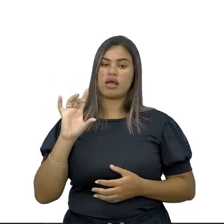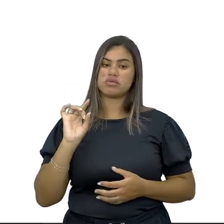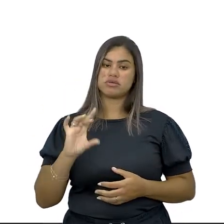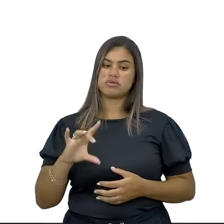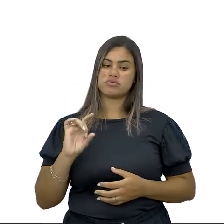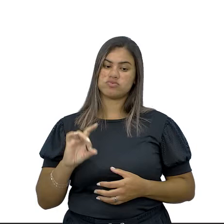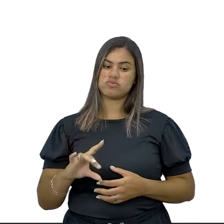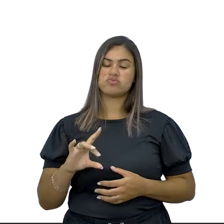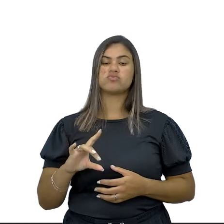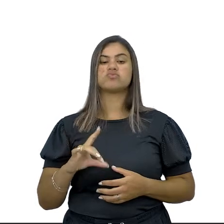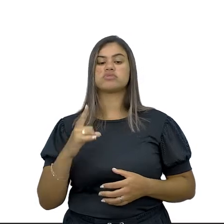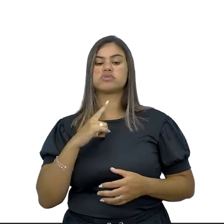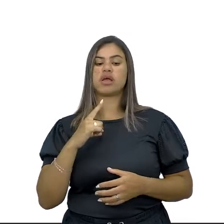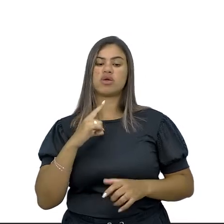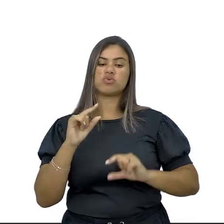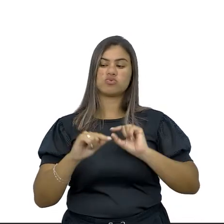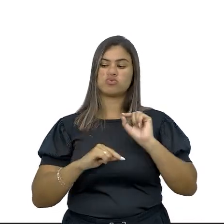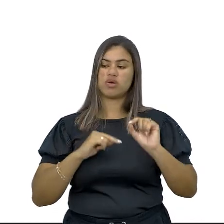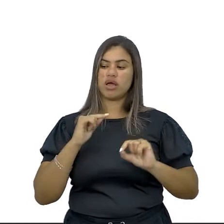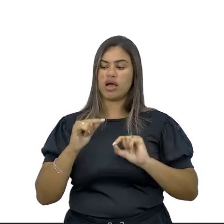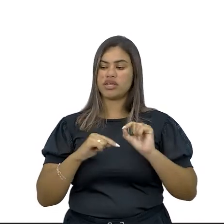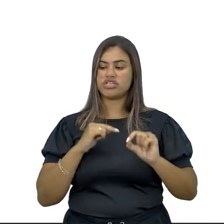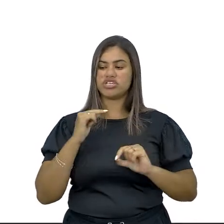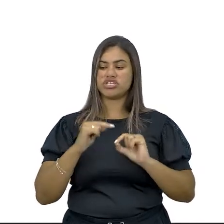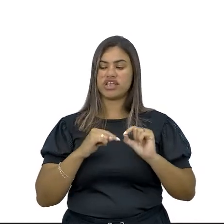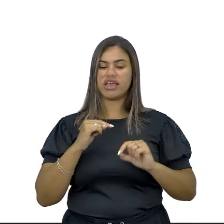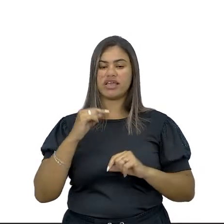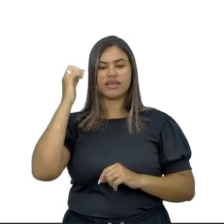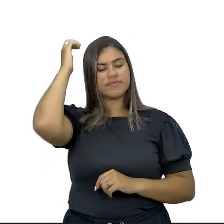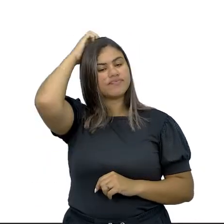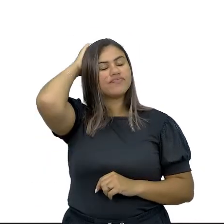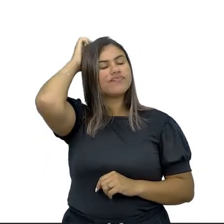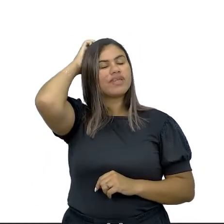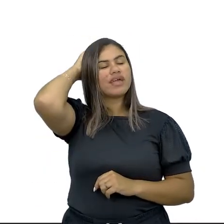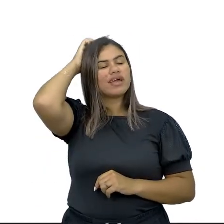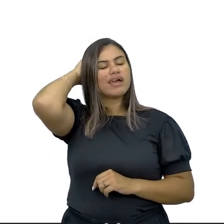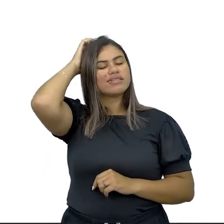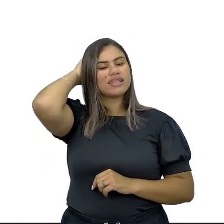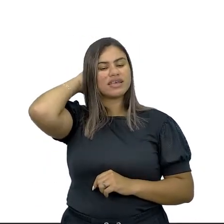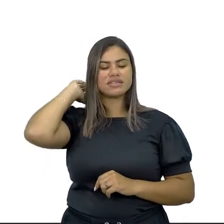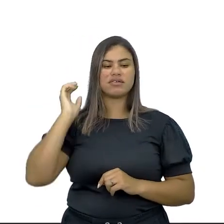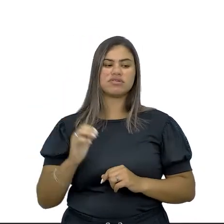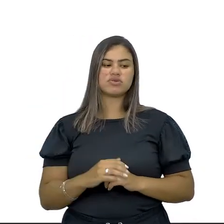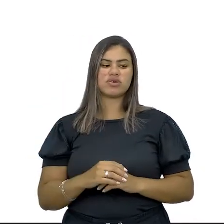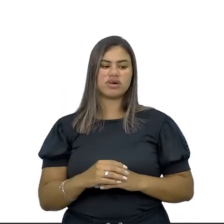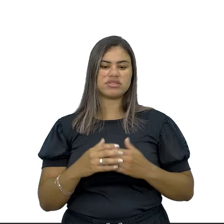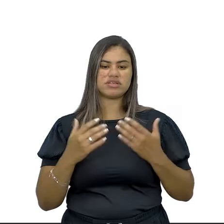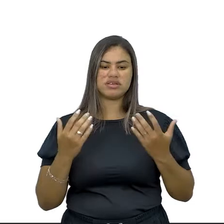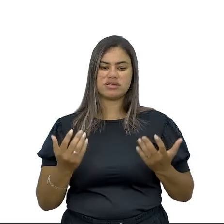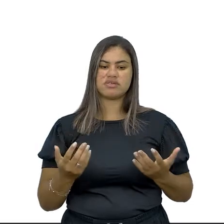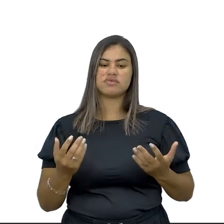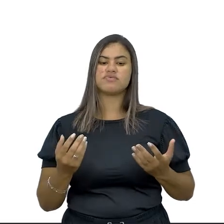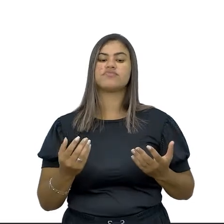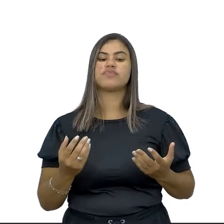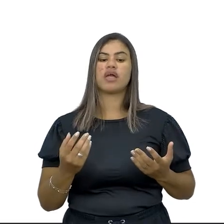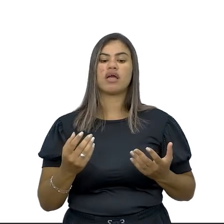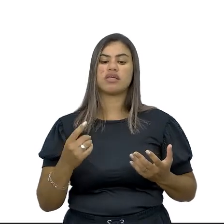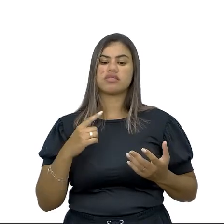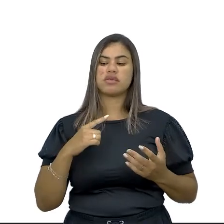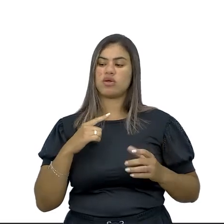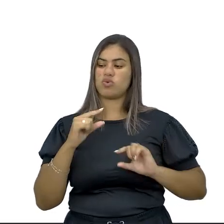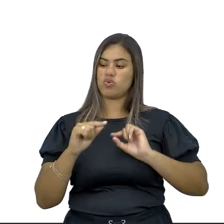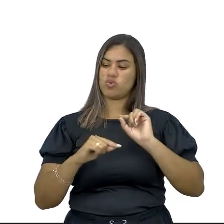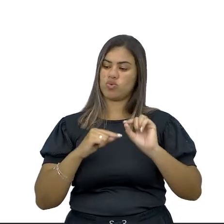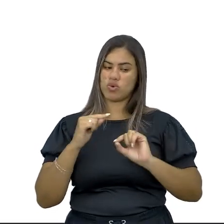componentes curriculares que fazem parte da área de ciências da natureza. Ou seja, serão 4 formações e nossos colegas de